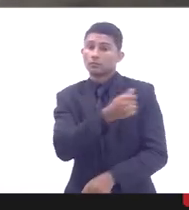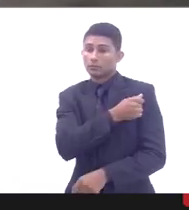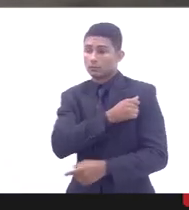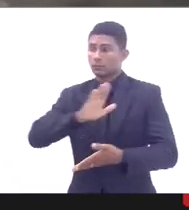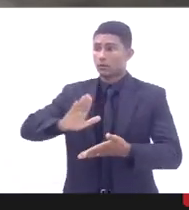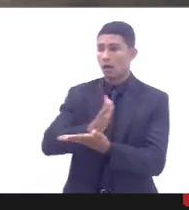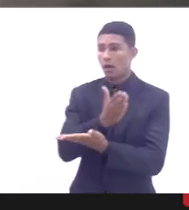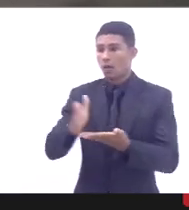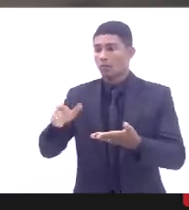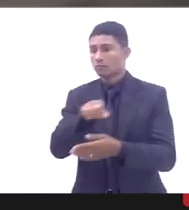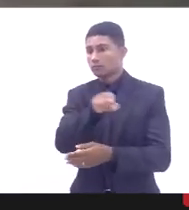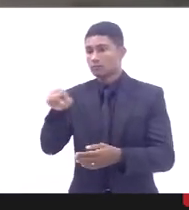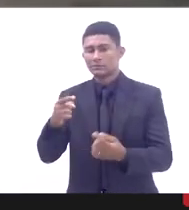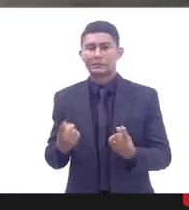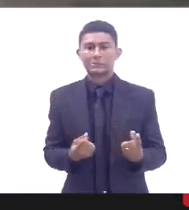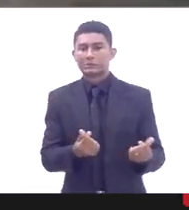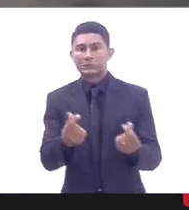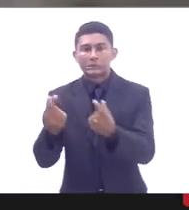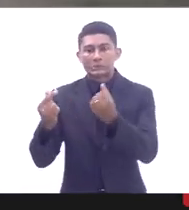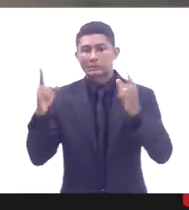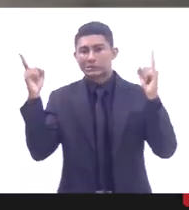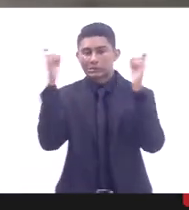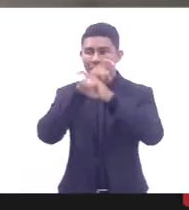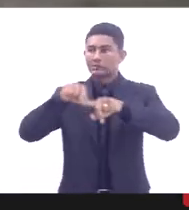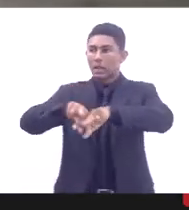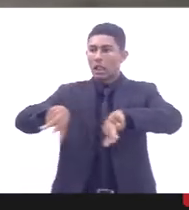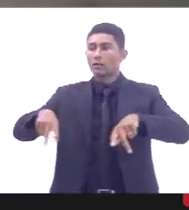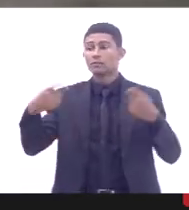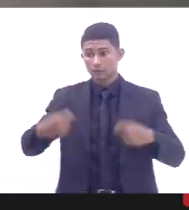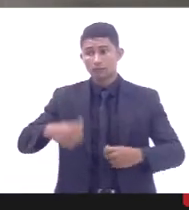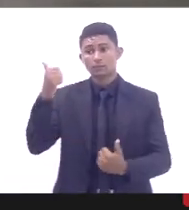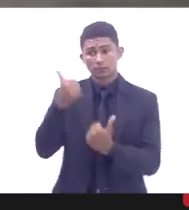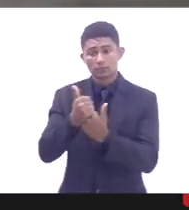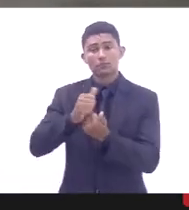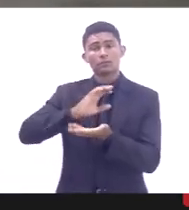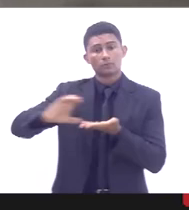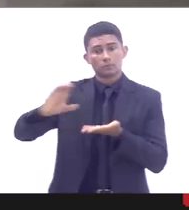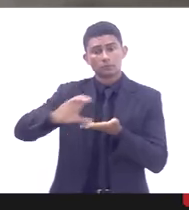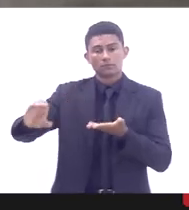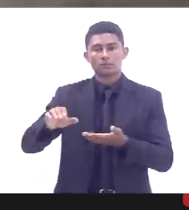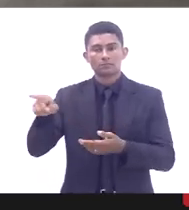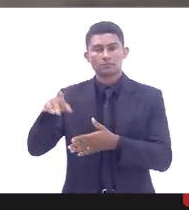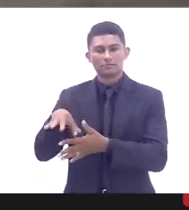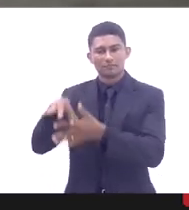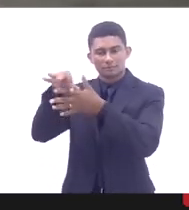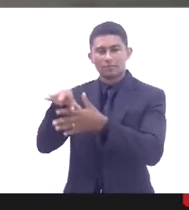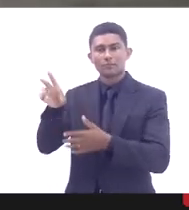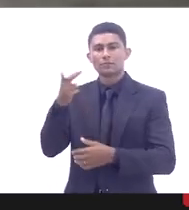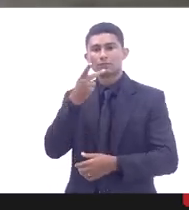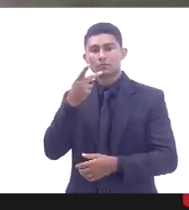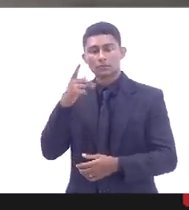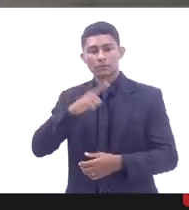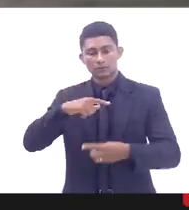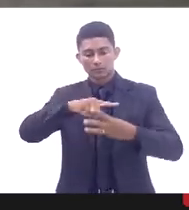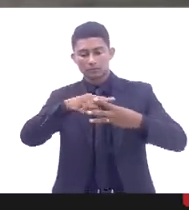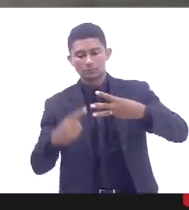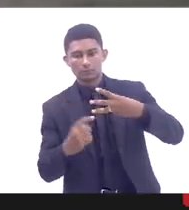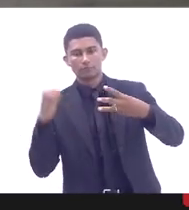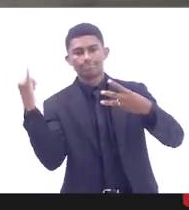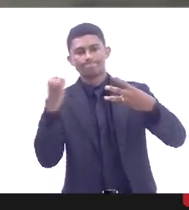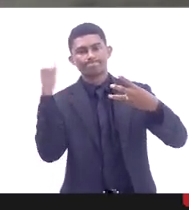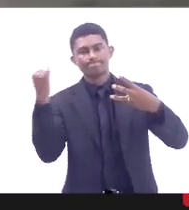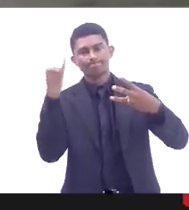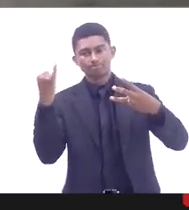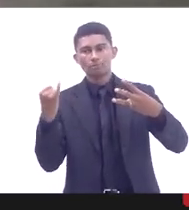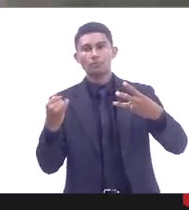socioeconômicas que precisam pedir auxílio um acordo muito quando rico coloca que tem Três Pontos importantes da de bater